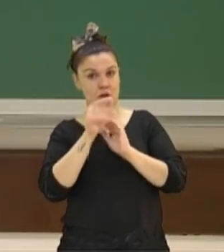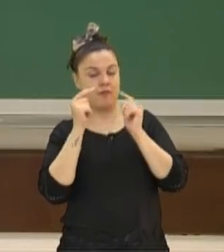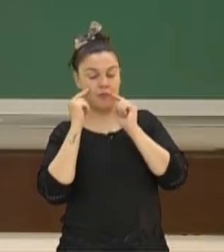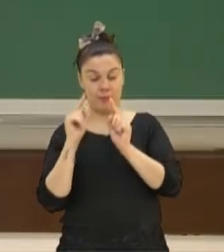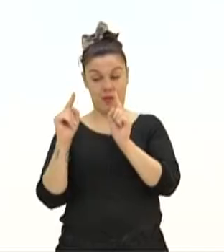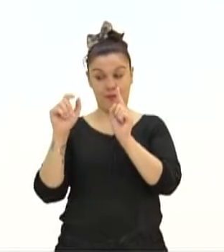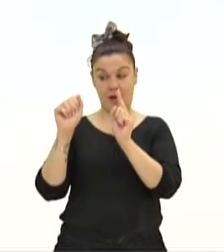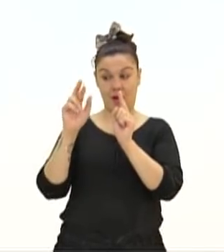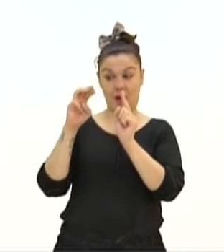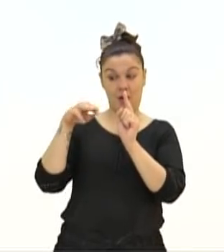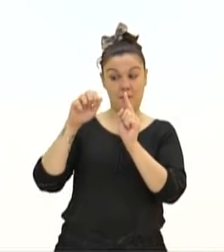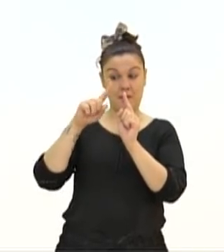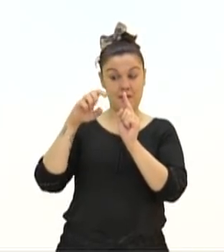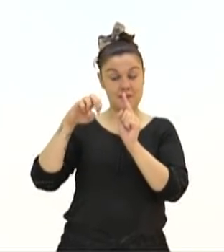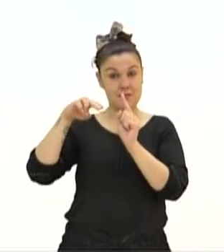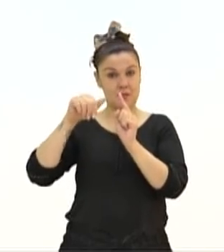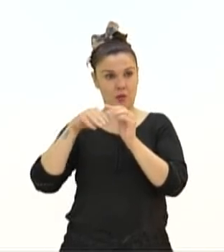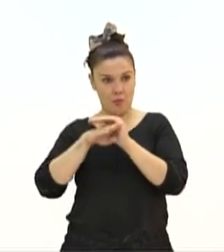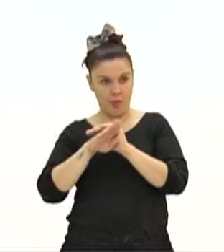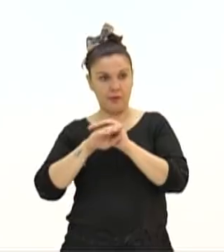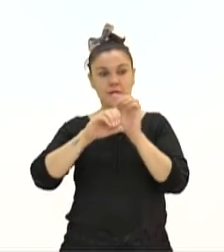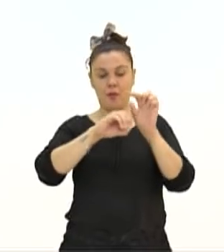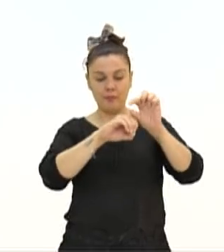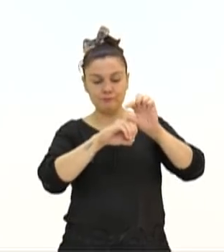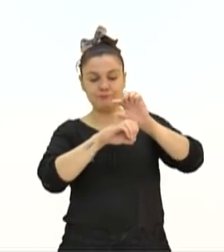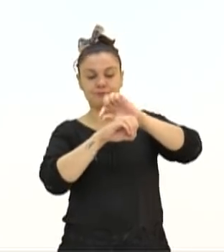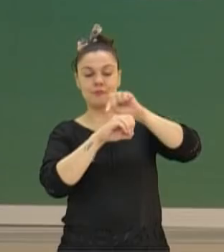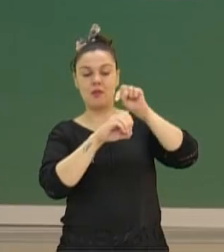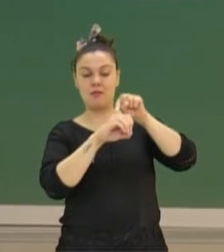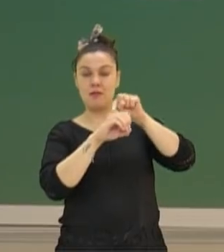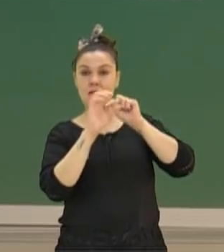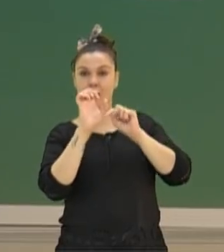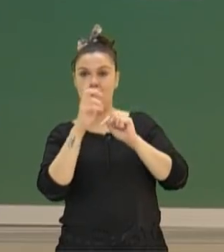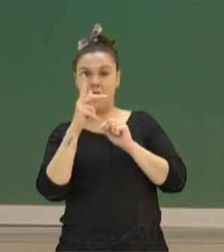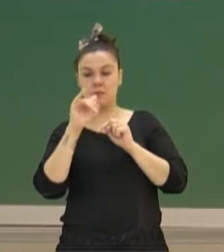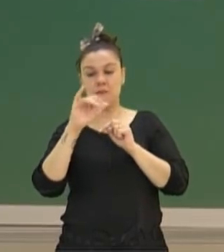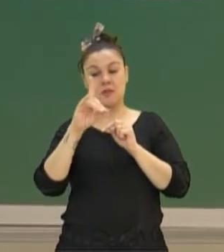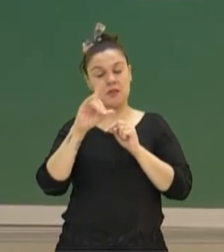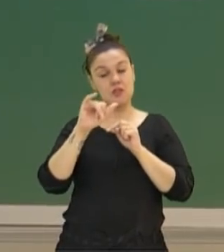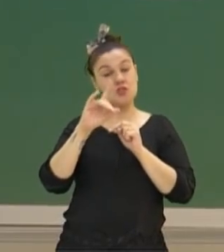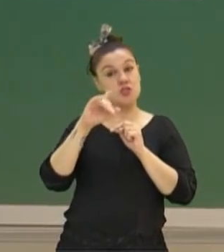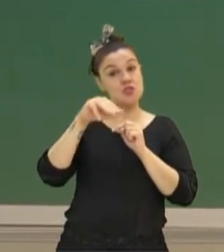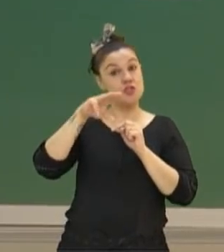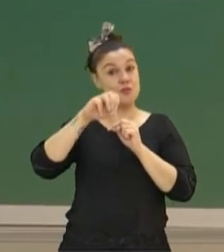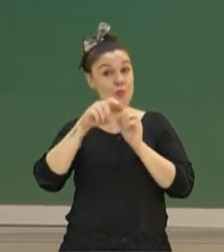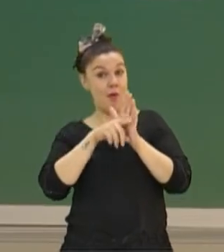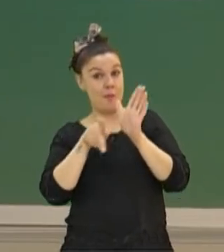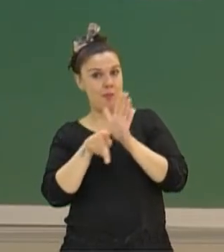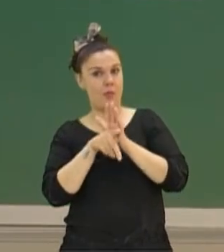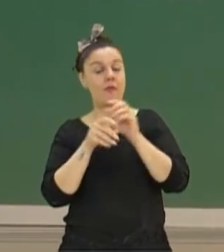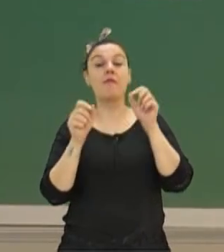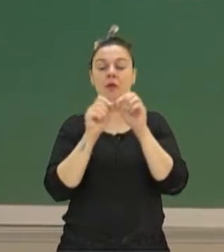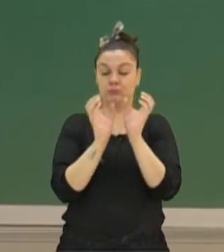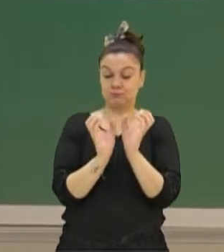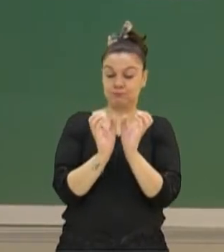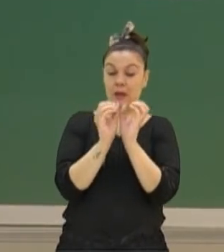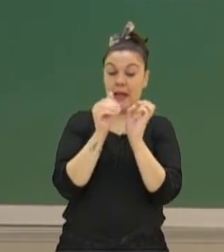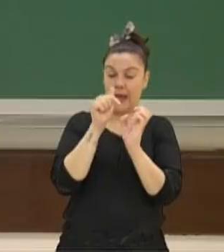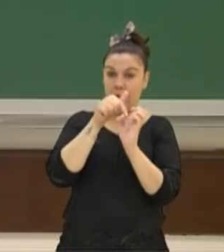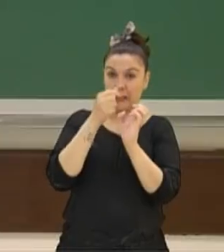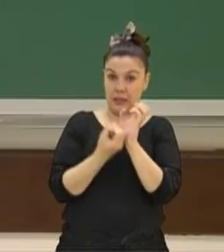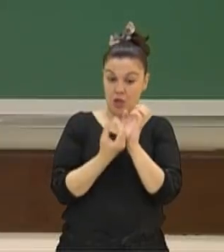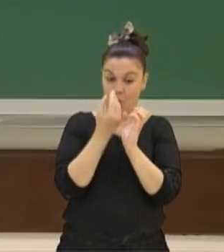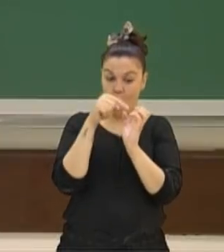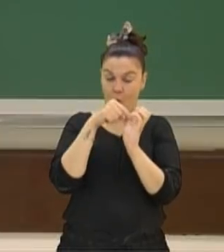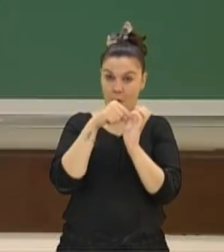aula passada, são os epidídimos, tá? Então, os espermatozoides são produzidos nos testículos, Mas eles